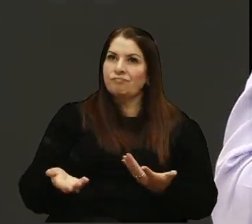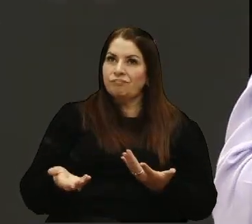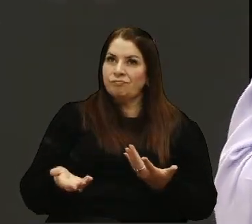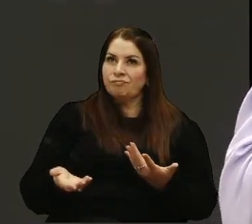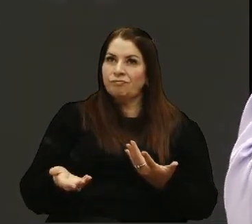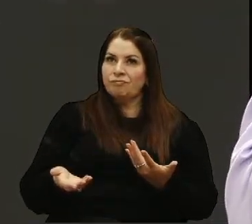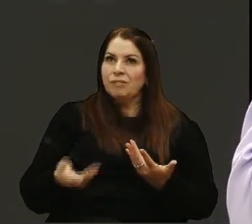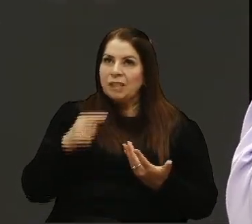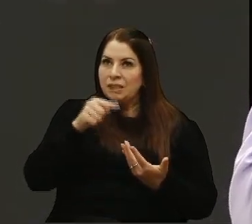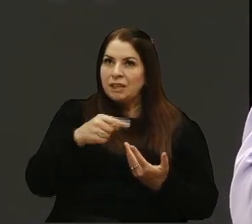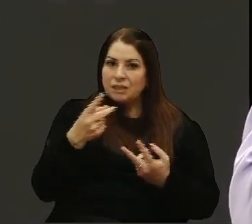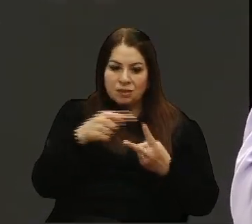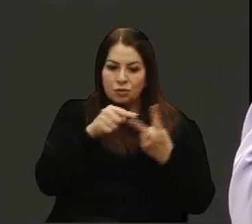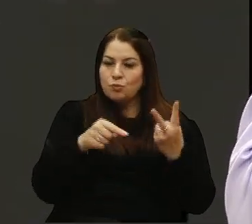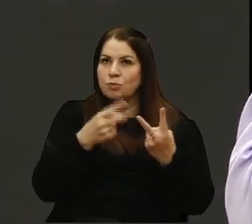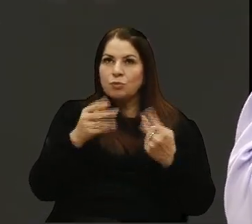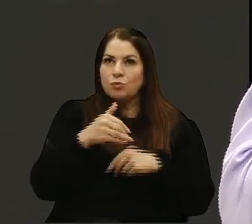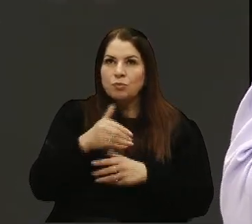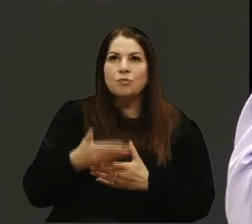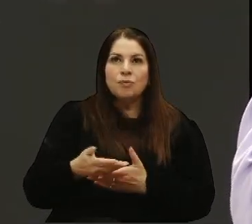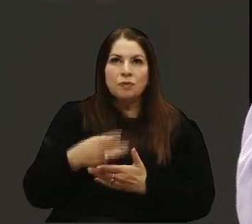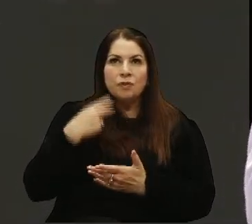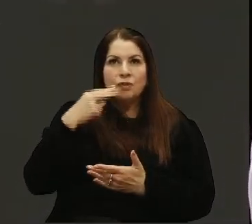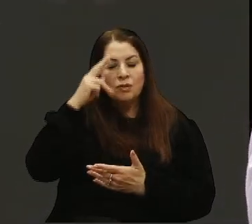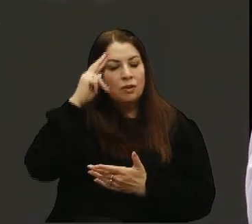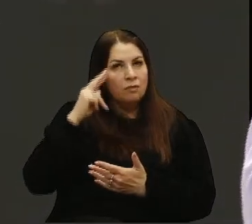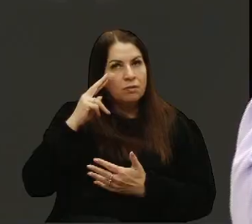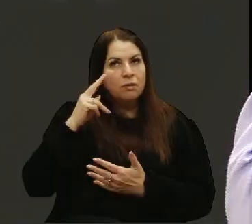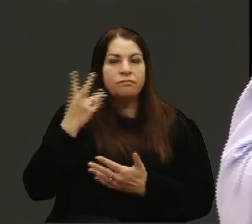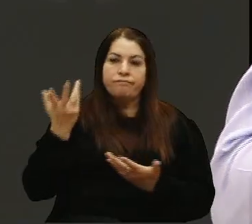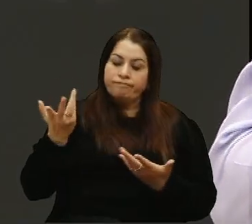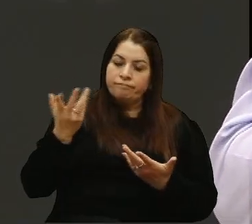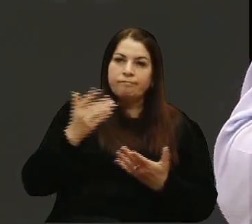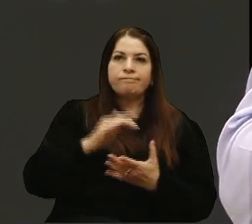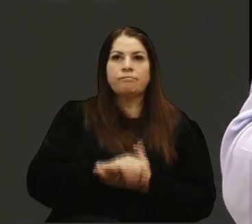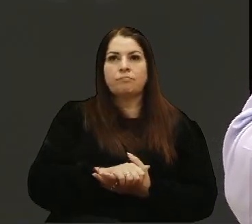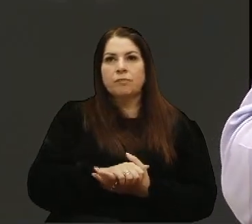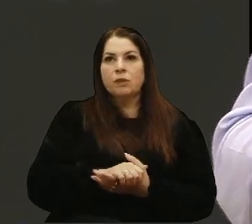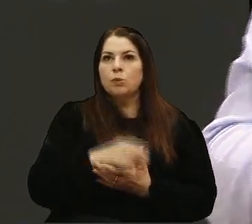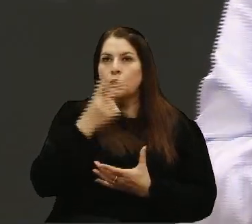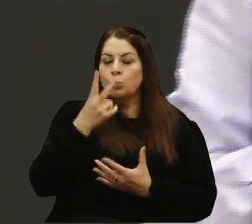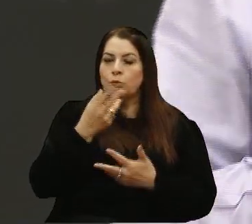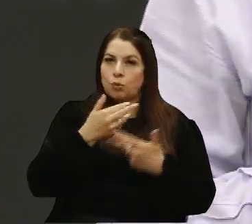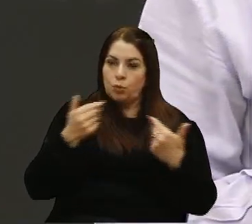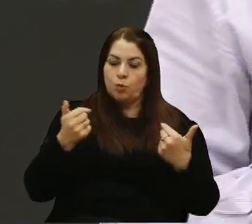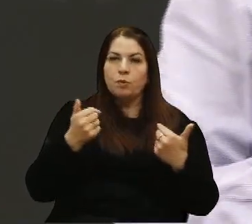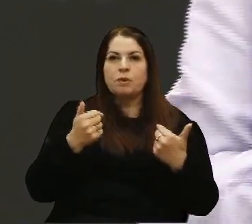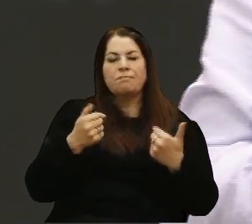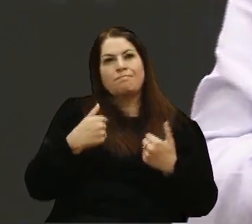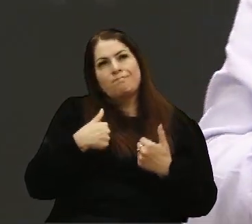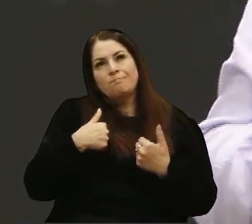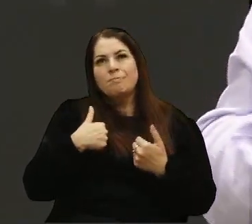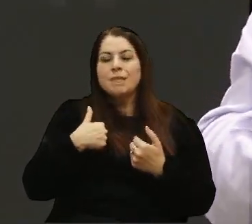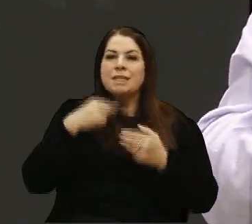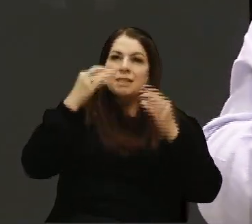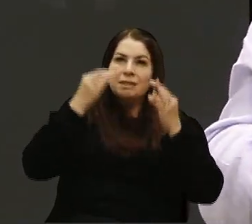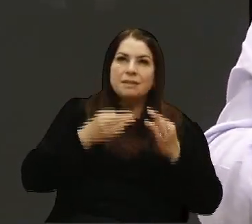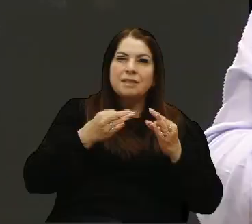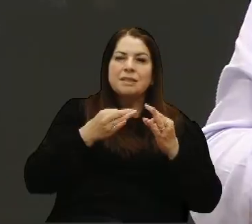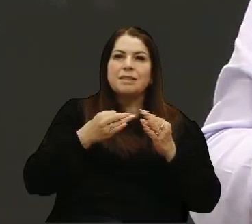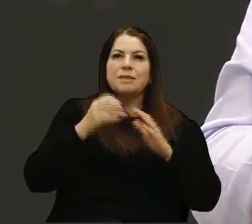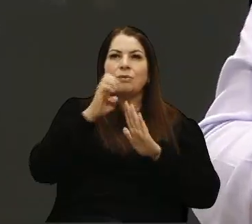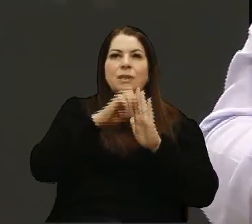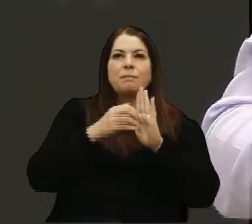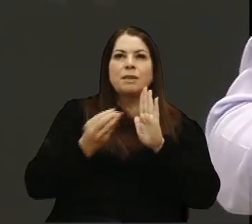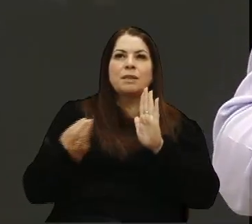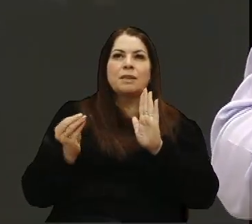o asfalto dessas vias aqui, vereador Rafael. E, presidente, 2 situações me levaram a ter certeza que essa emenda é o